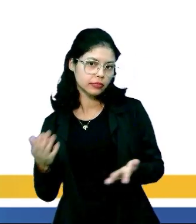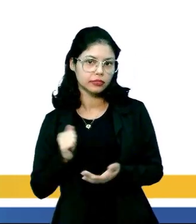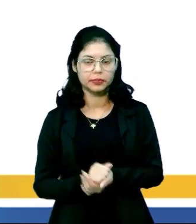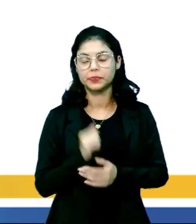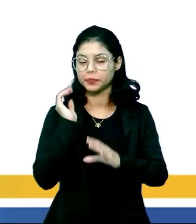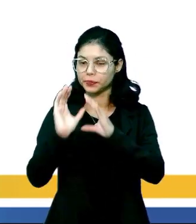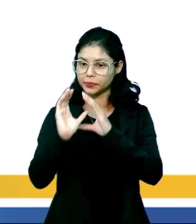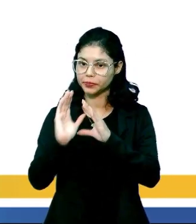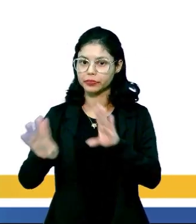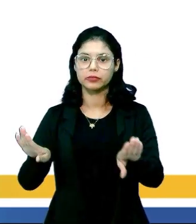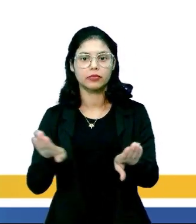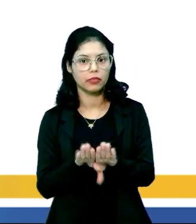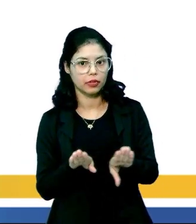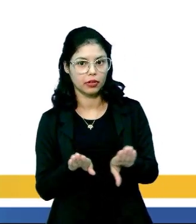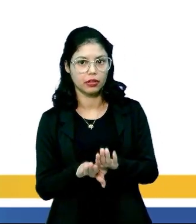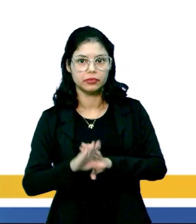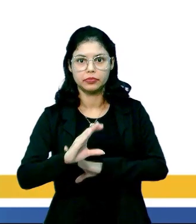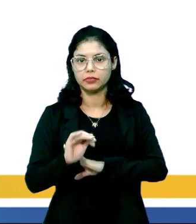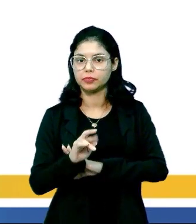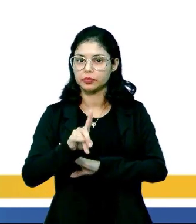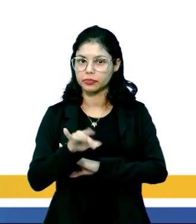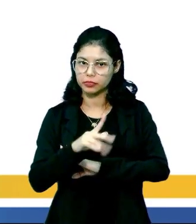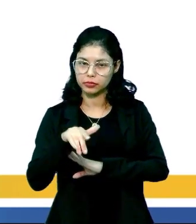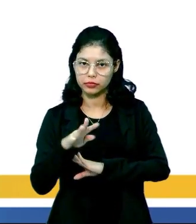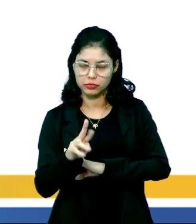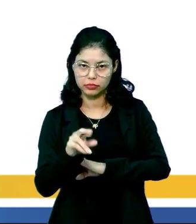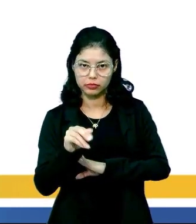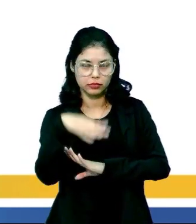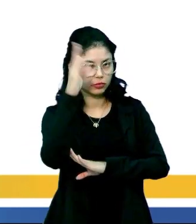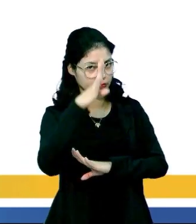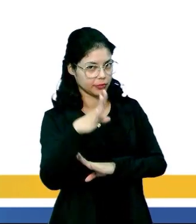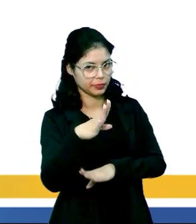era e compositor